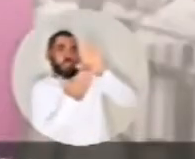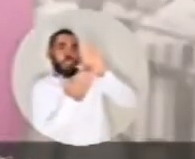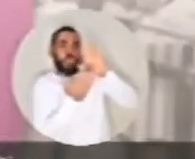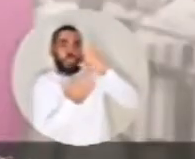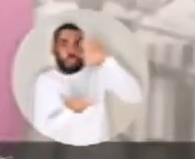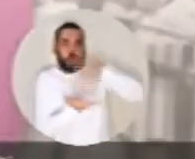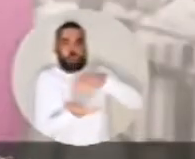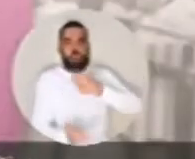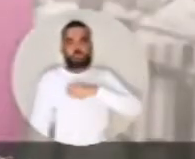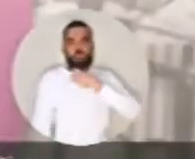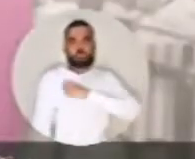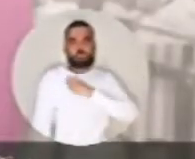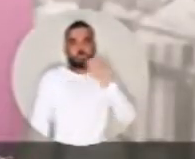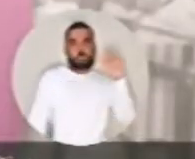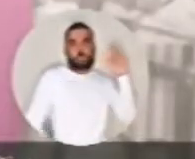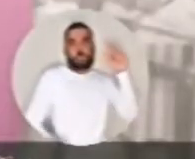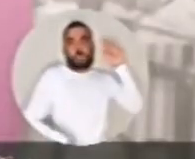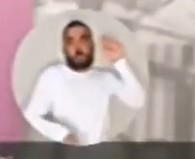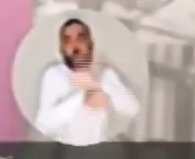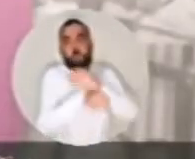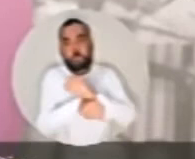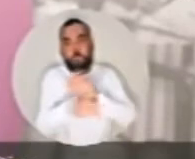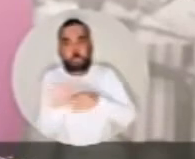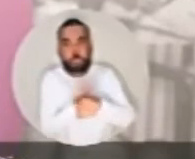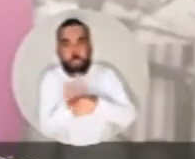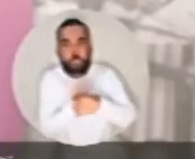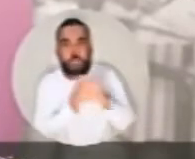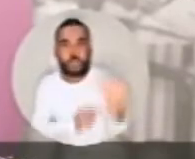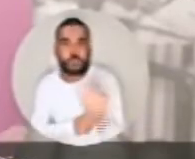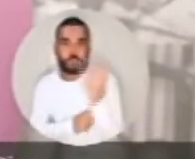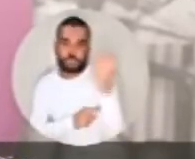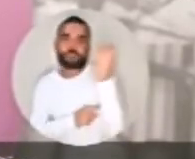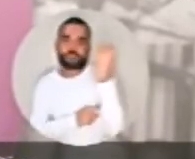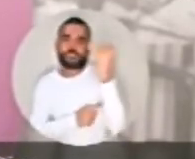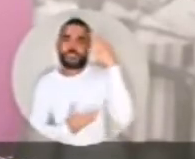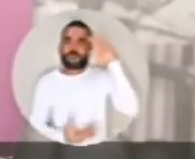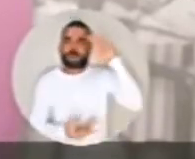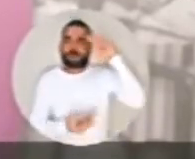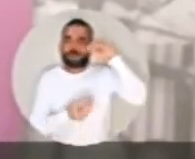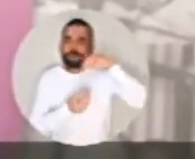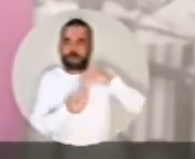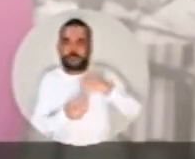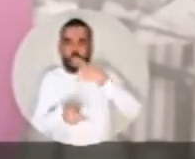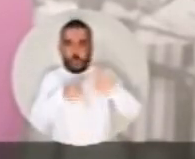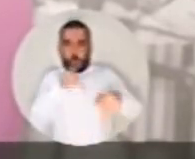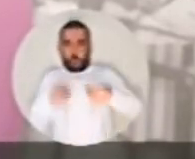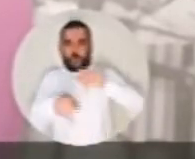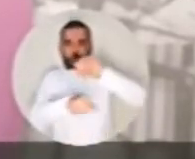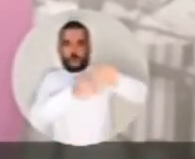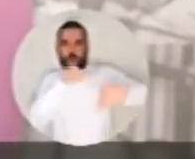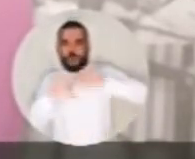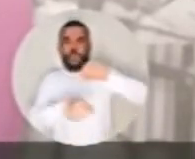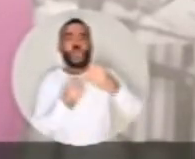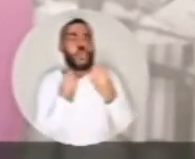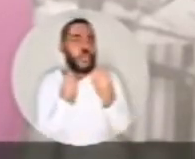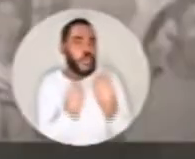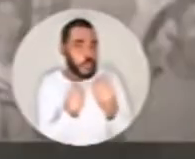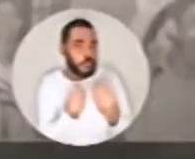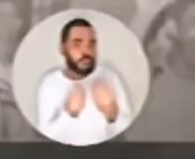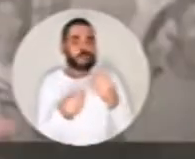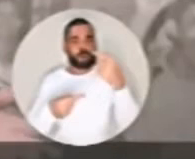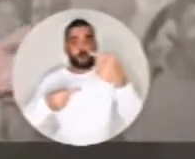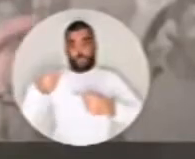importantes. Eu entendi que só é possível mudar a realidade das pessoas através da política e me coloquei à disposição do eleitor de